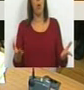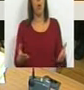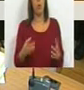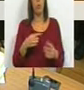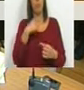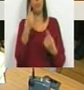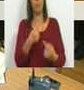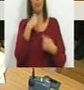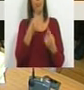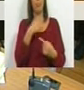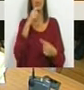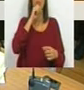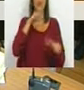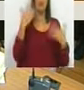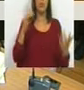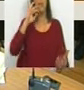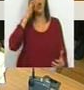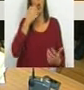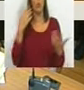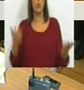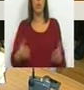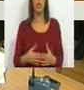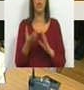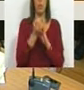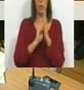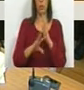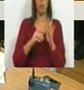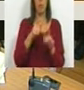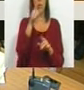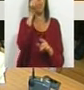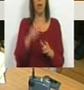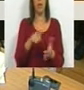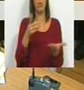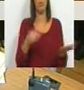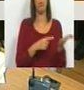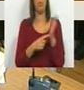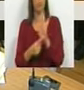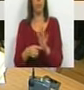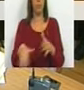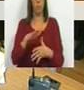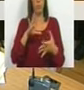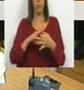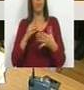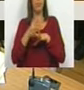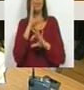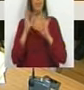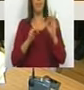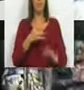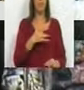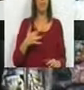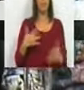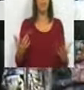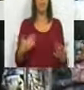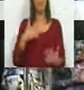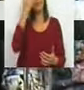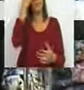as anunciadas possíveis consequências do despacho dado por Vossa Excelência no âmbito do acesso aos cuidados de saúde